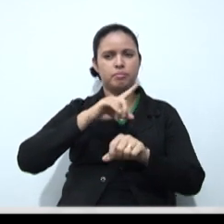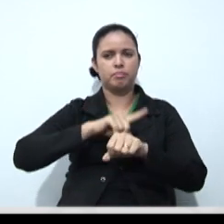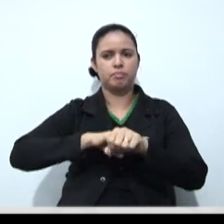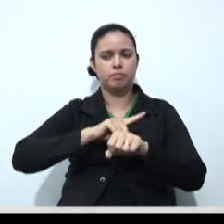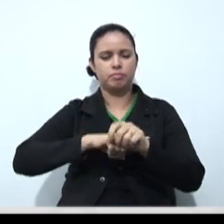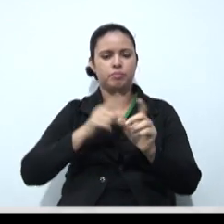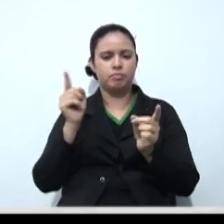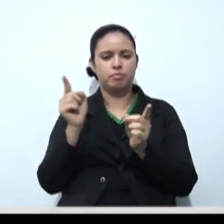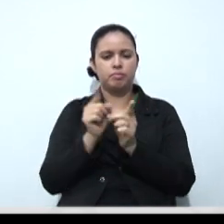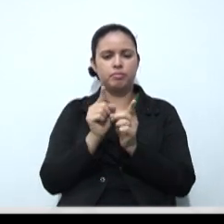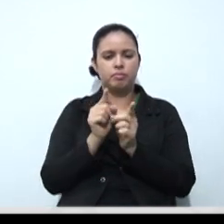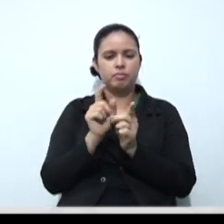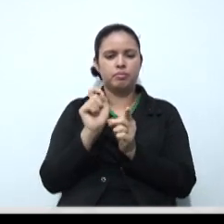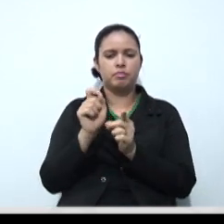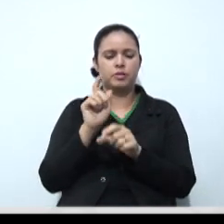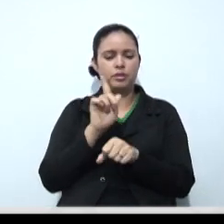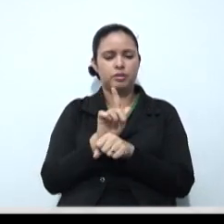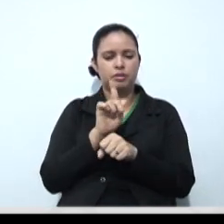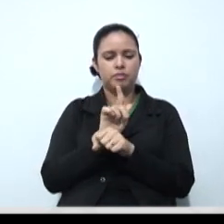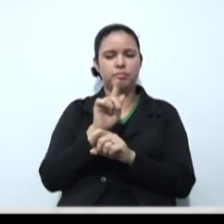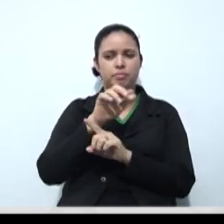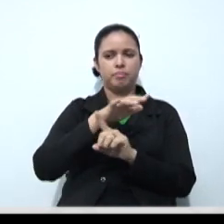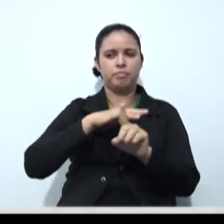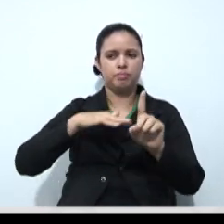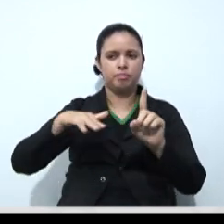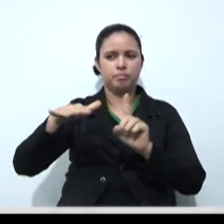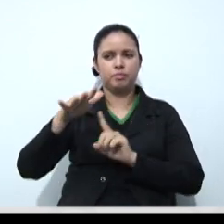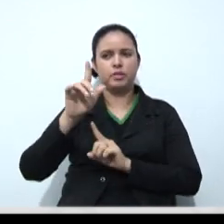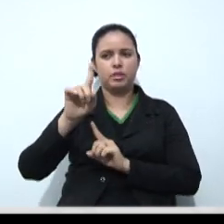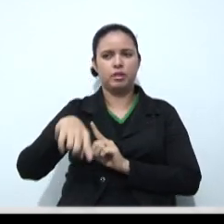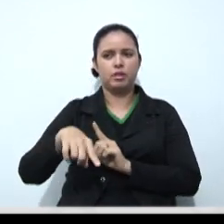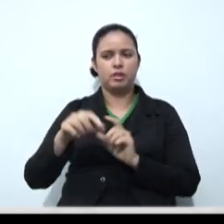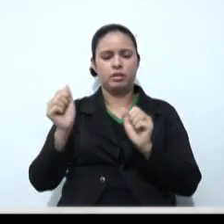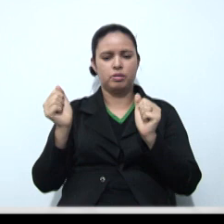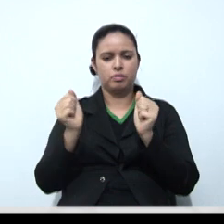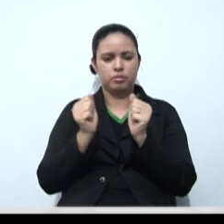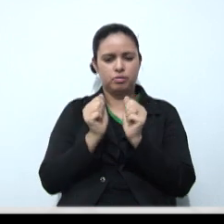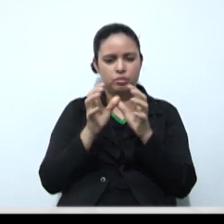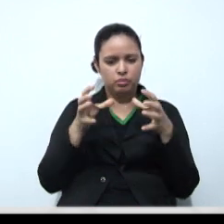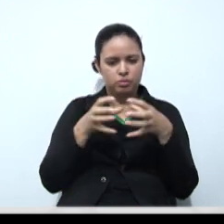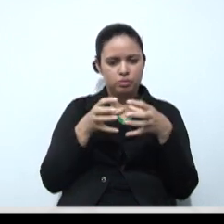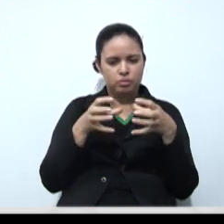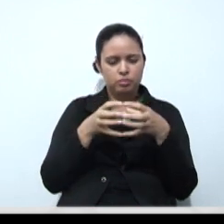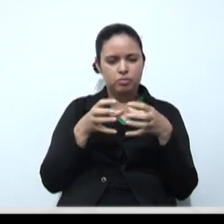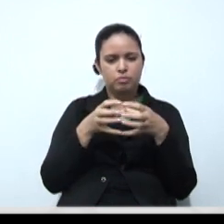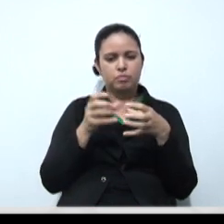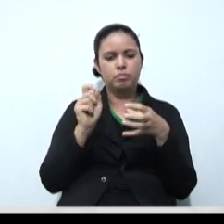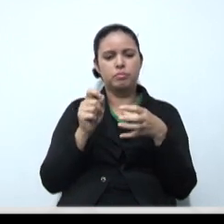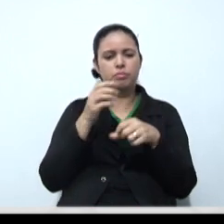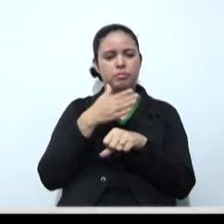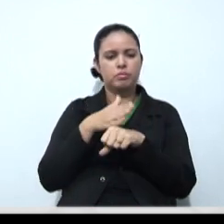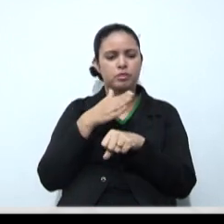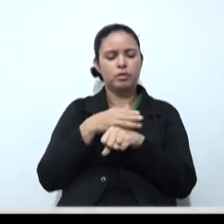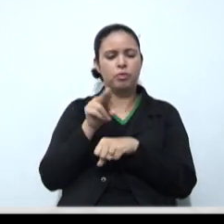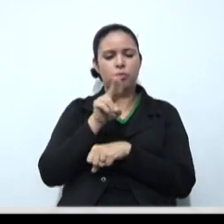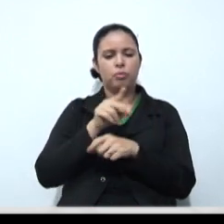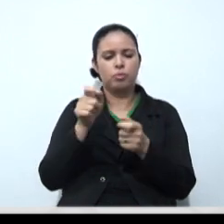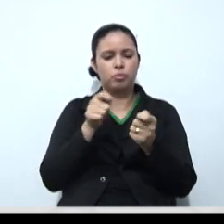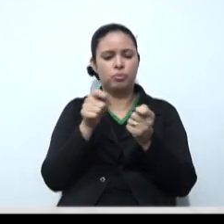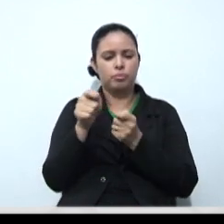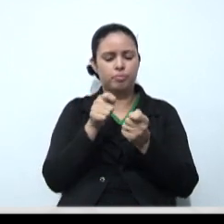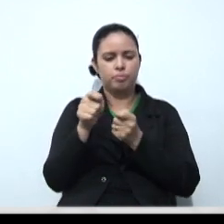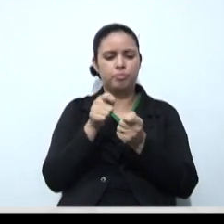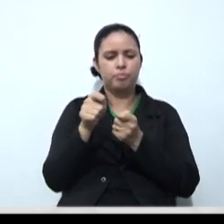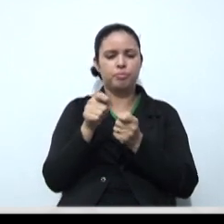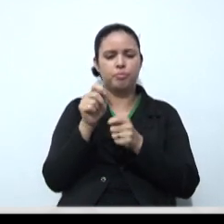acabando, né? Ó. O gerenciamento ambiental, agora sim, ó, é um conjunto de práticas que visa coordenar o uso dos recursos